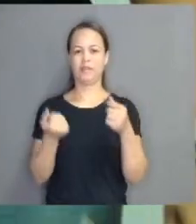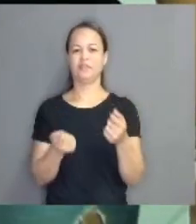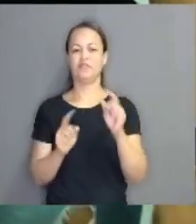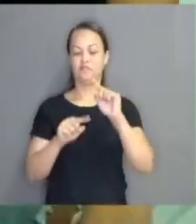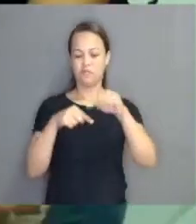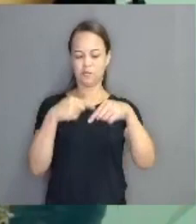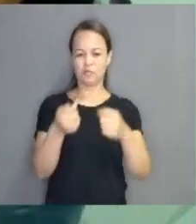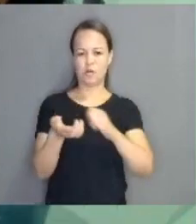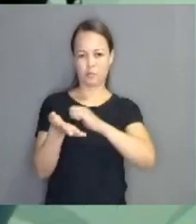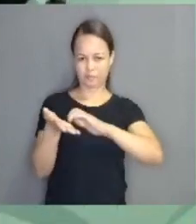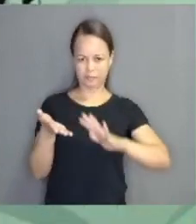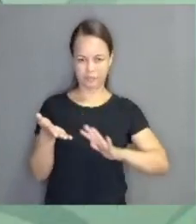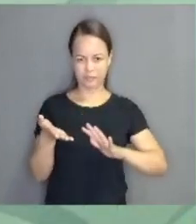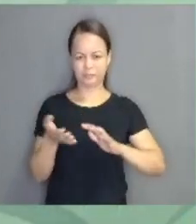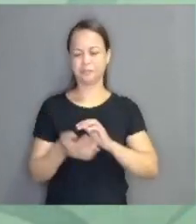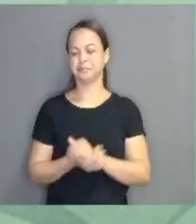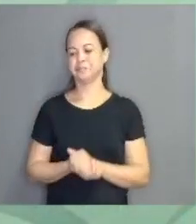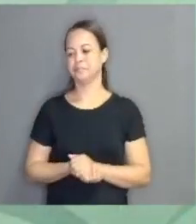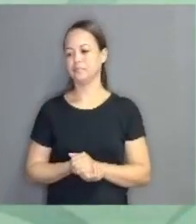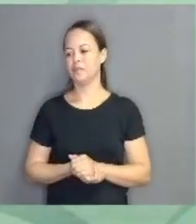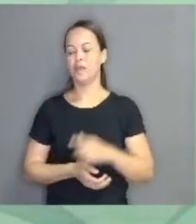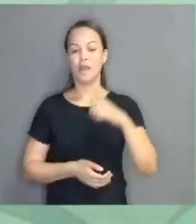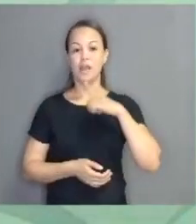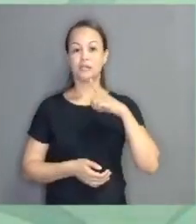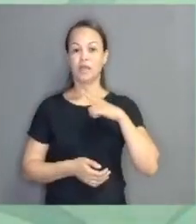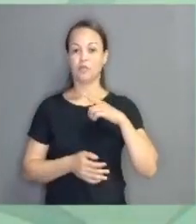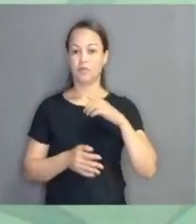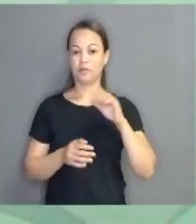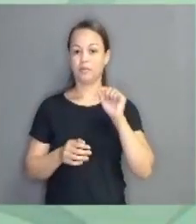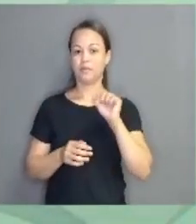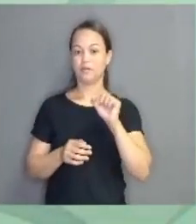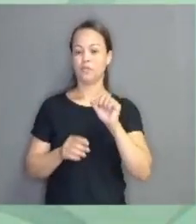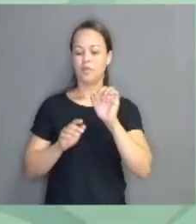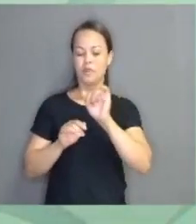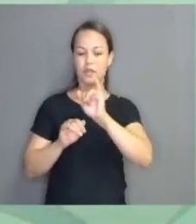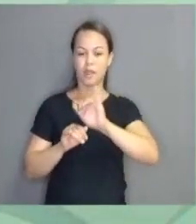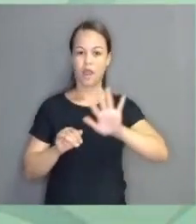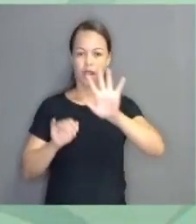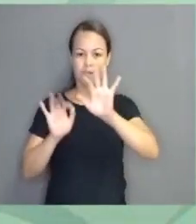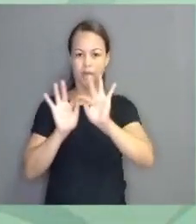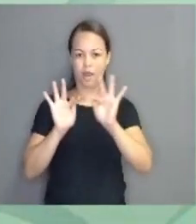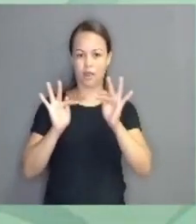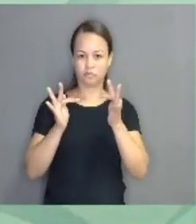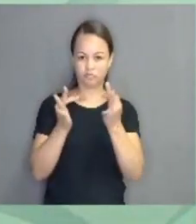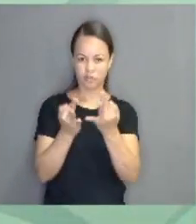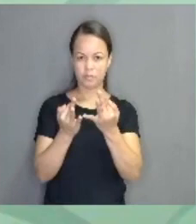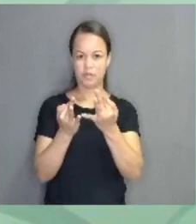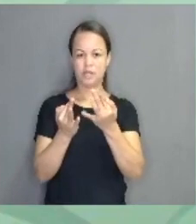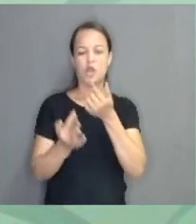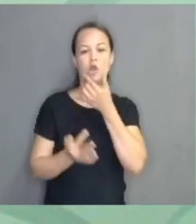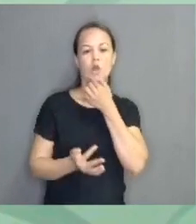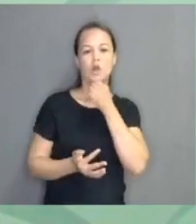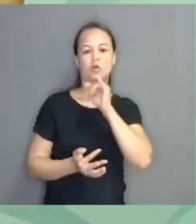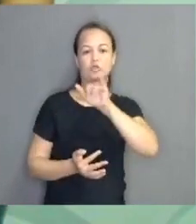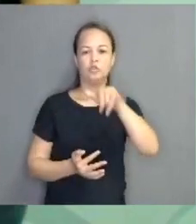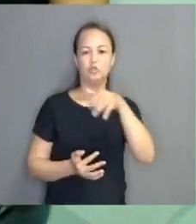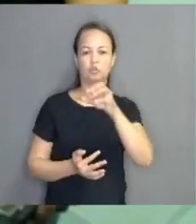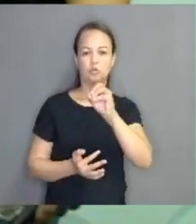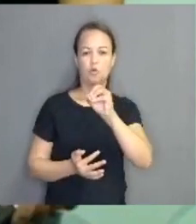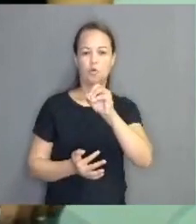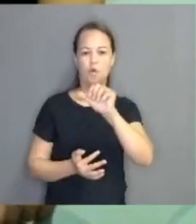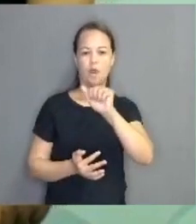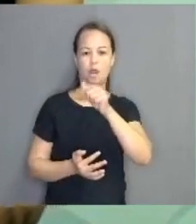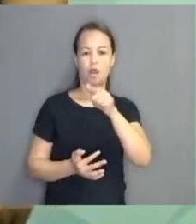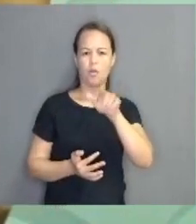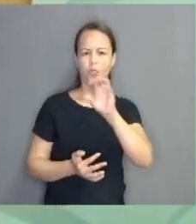exercício? Eu tenho aqui a família do João. E eu quero saber quantas pessoas tem